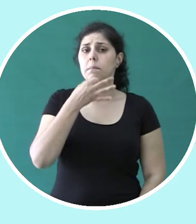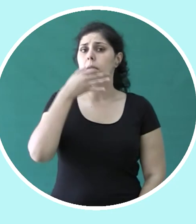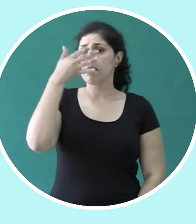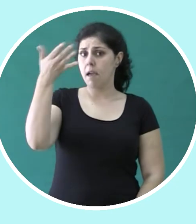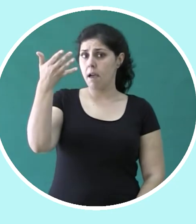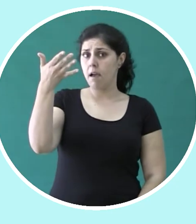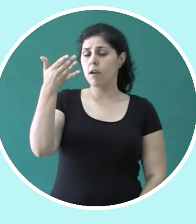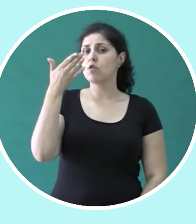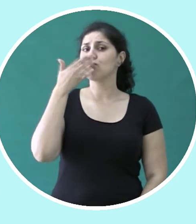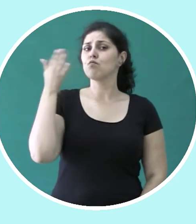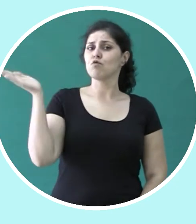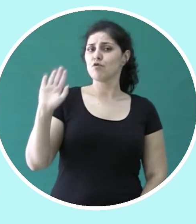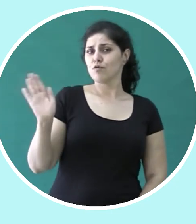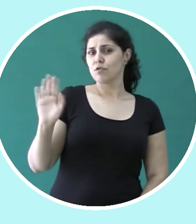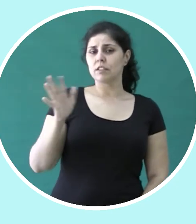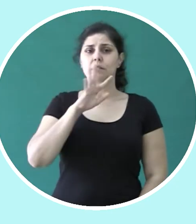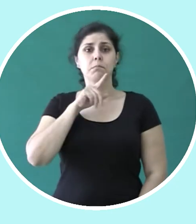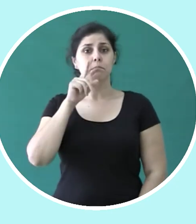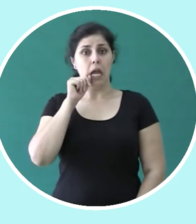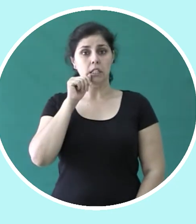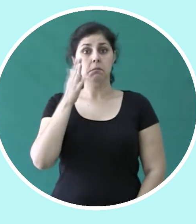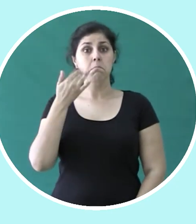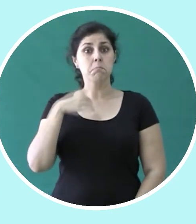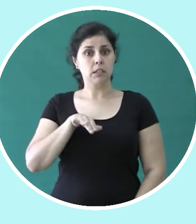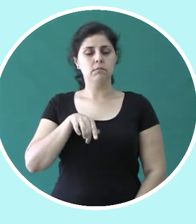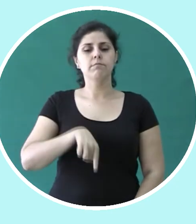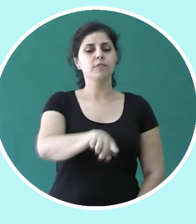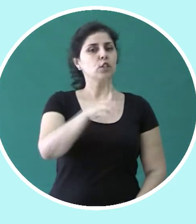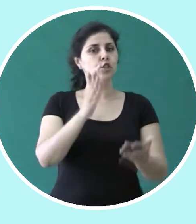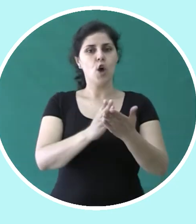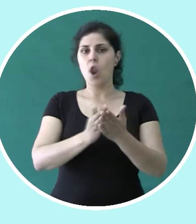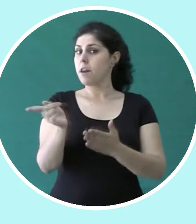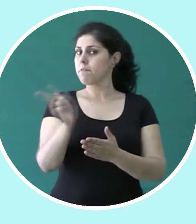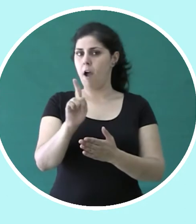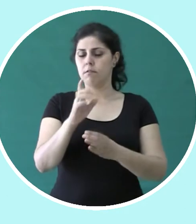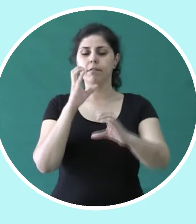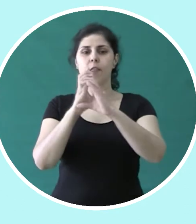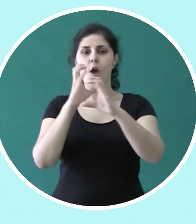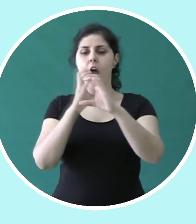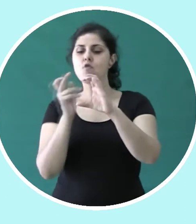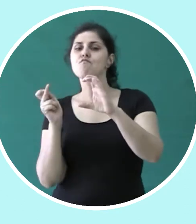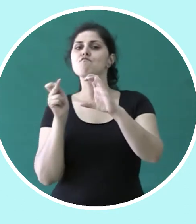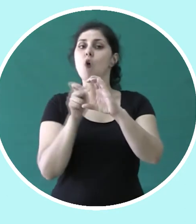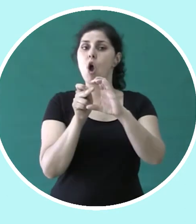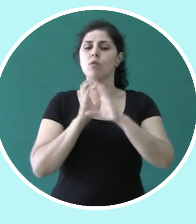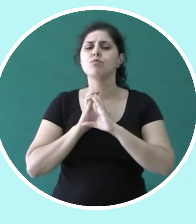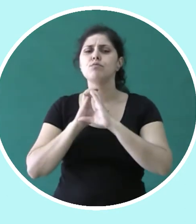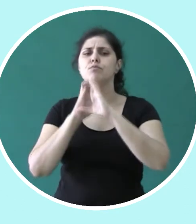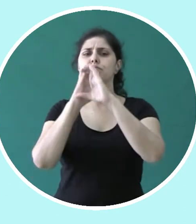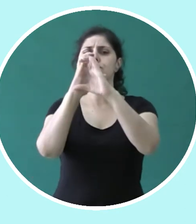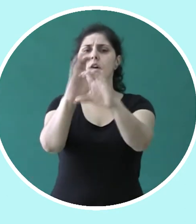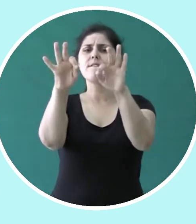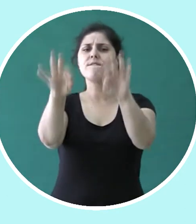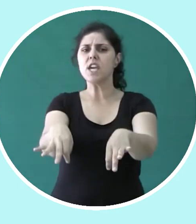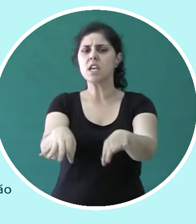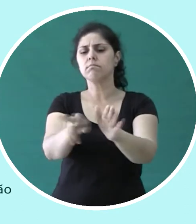Tal como todas as manhãs, despediu-se dos pais e, em vez de ir para a escola, entrou num autocarro saindo